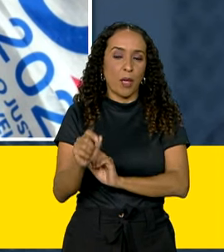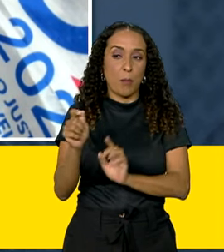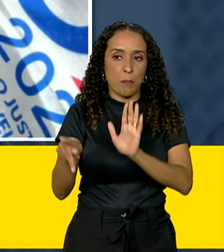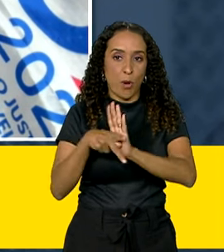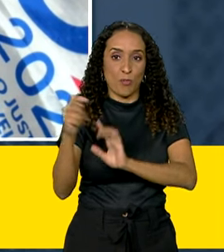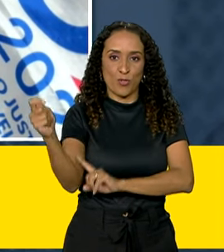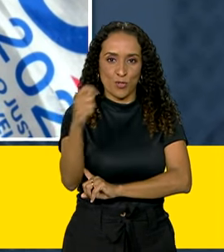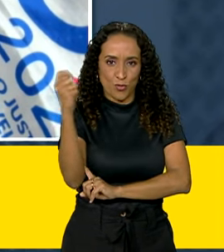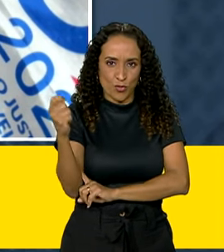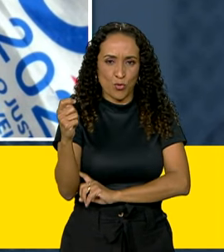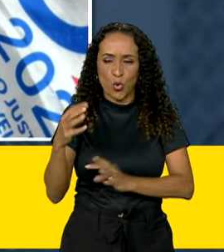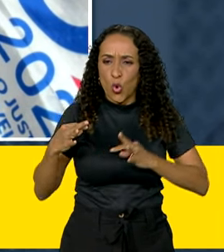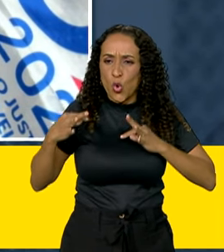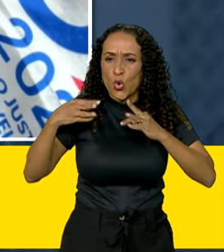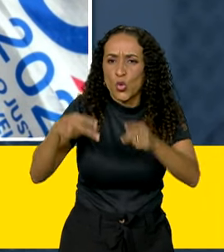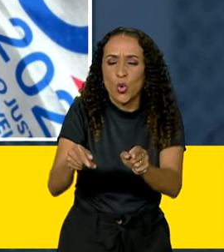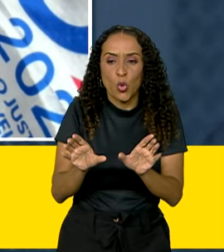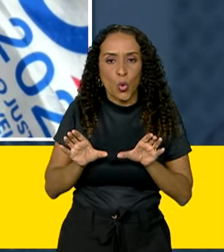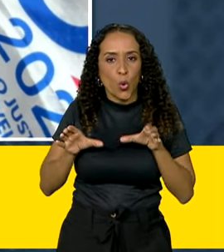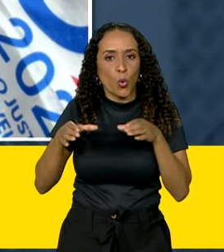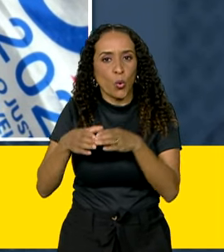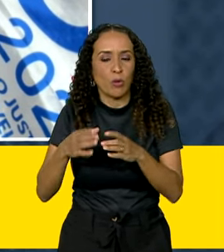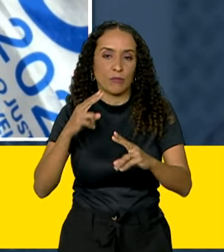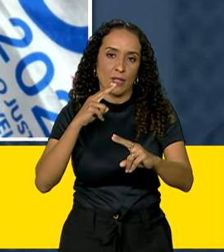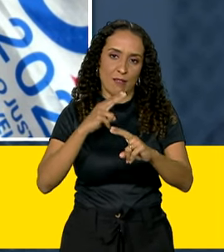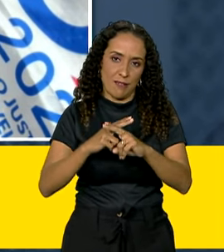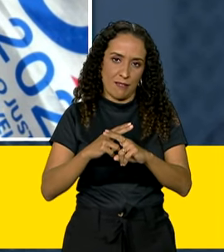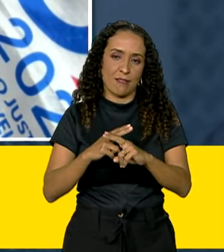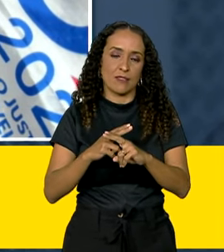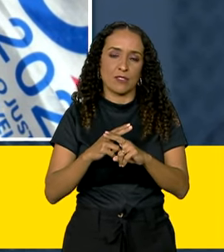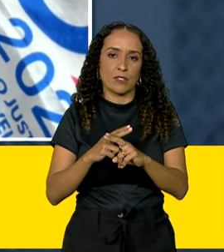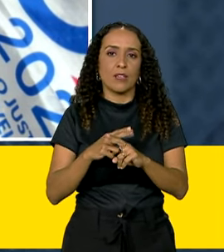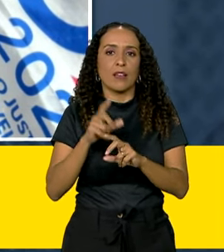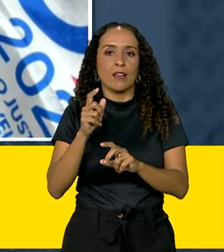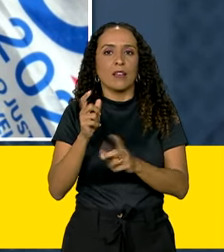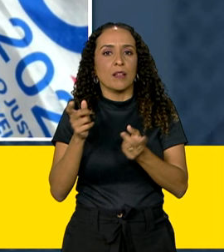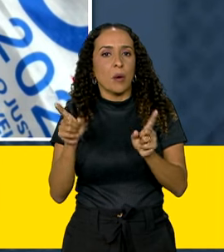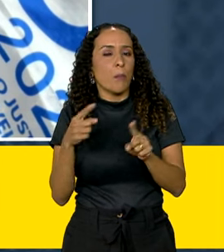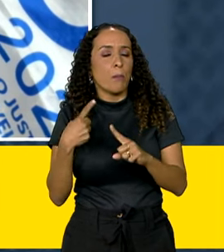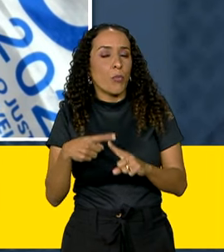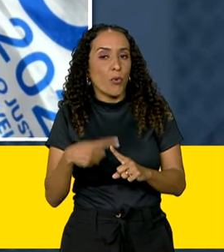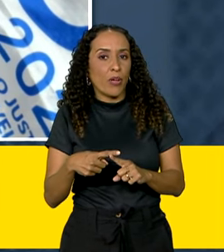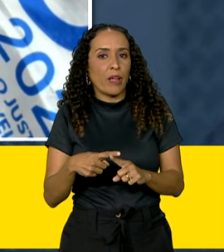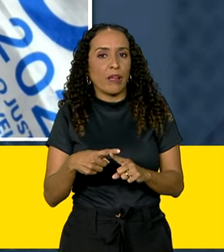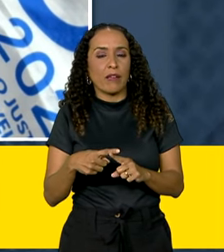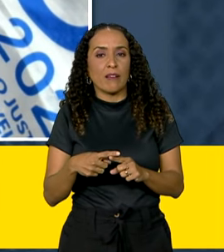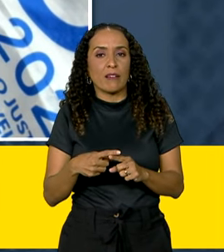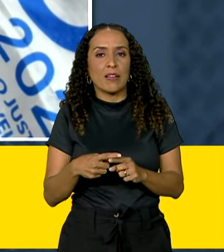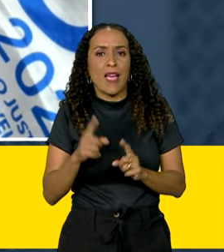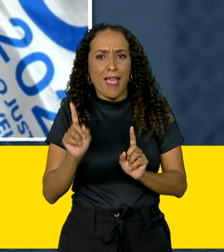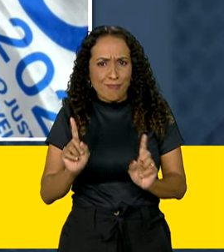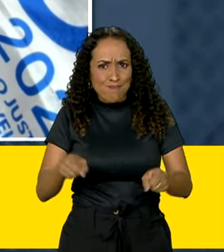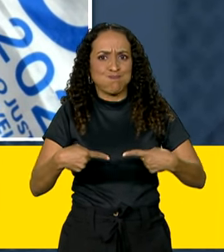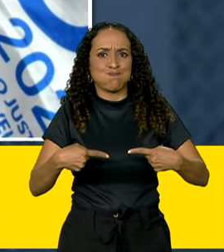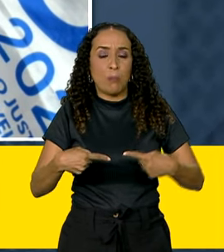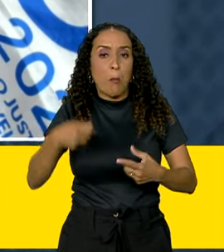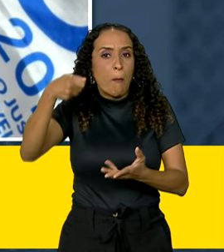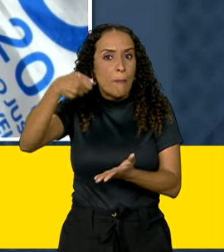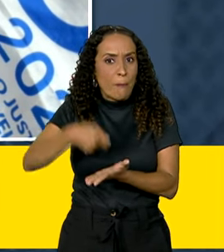Grande do Sul, toda a equipe da Caixa Econômica, porque era um desafio